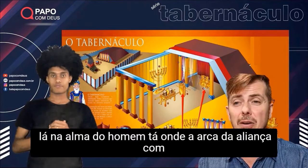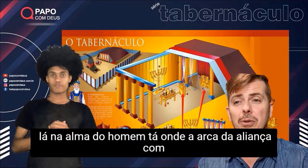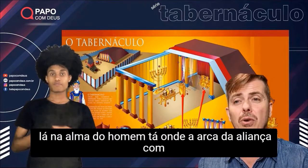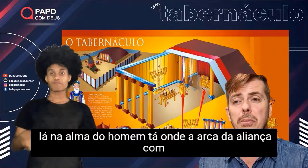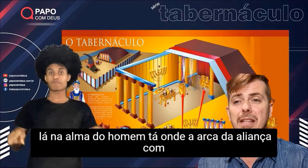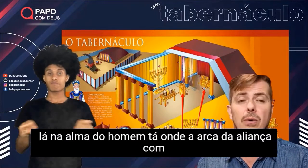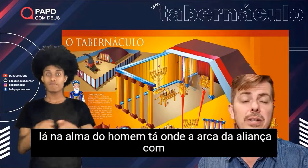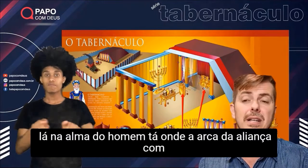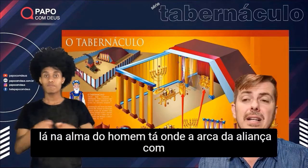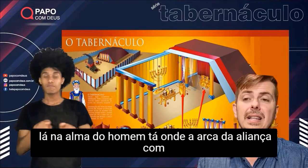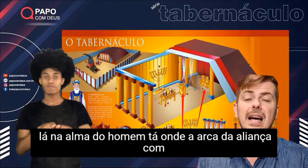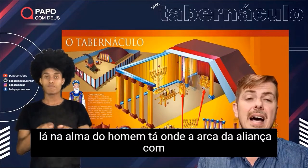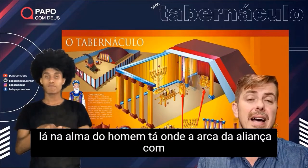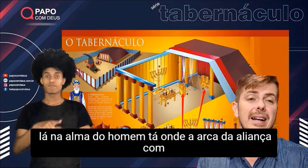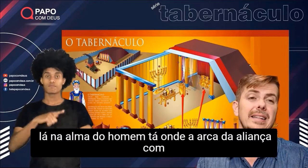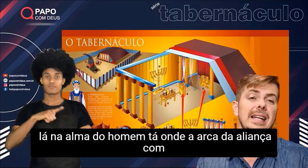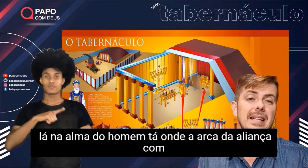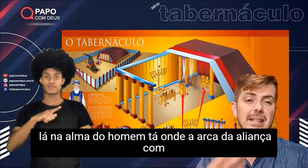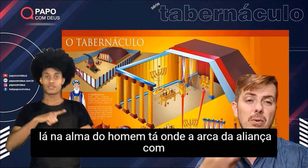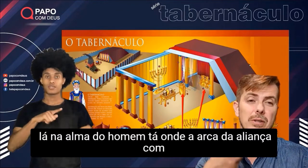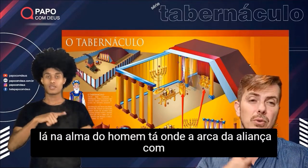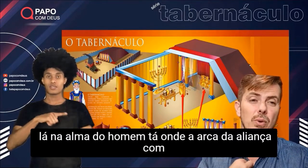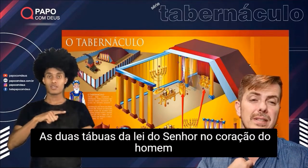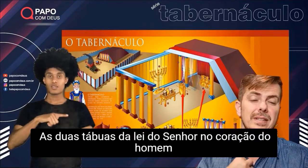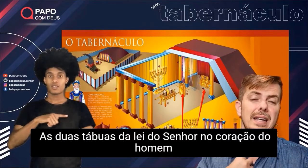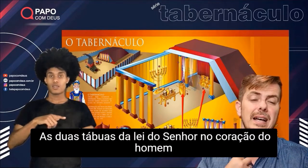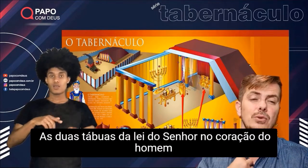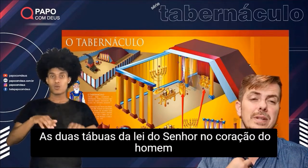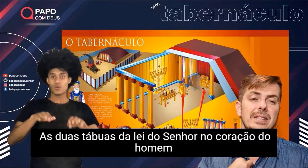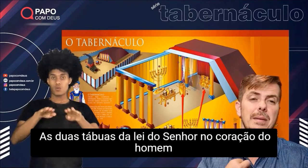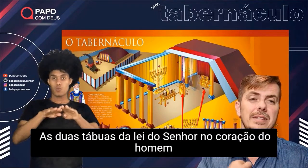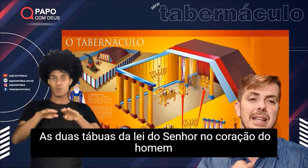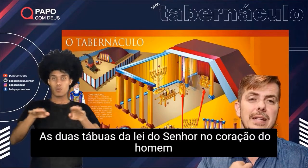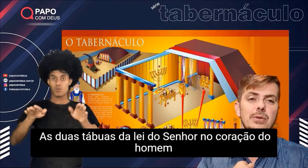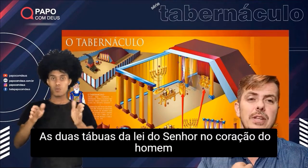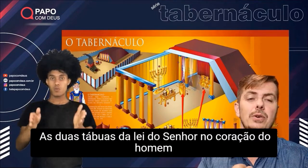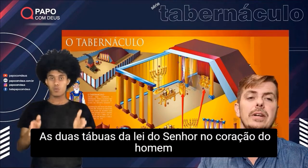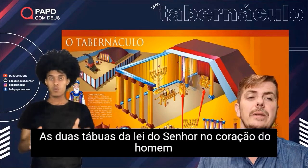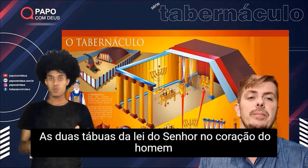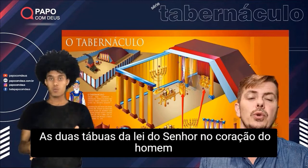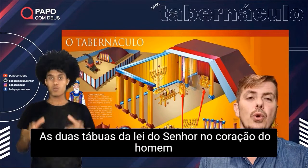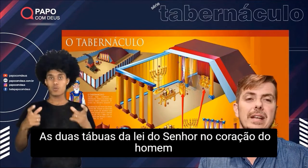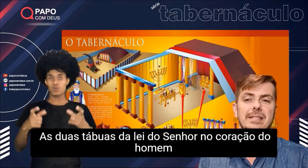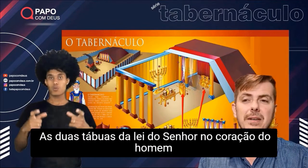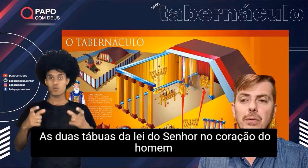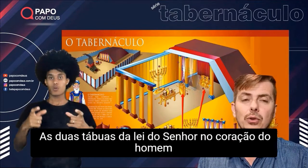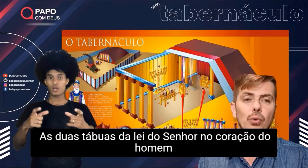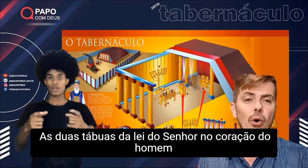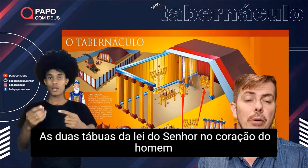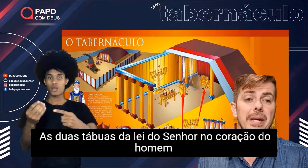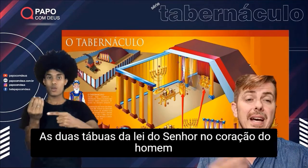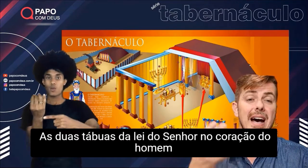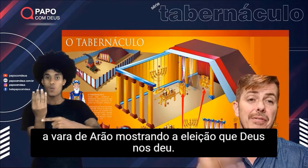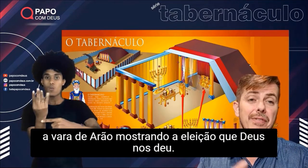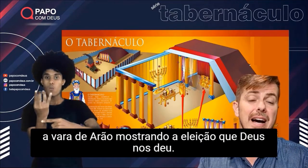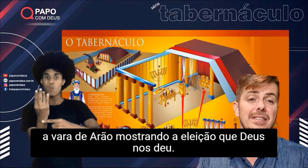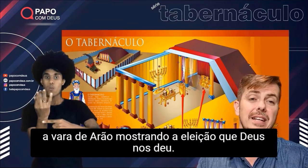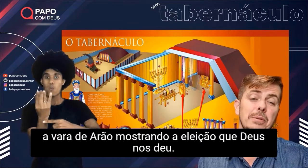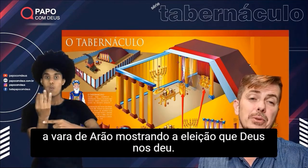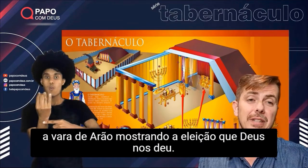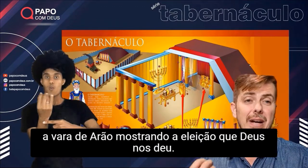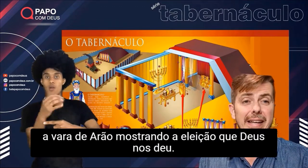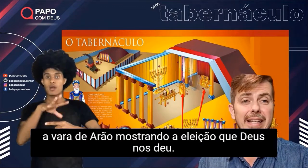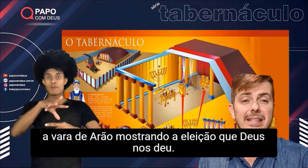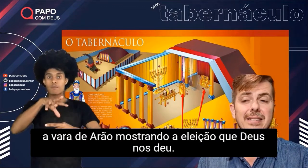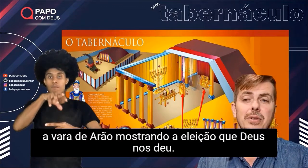homem, lá na alma do homem, está onde? A arca da aliança com as duas tábuas da lei do Senhor no coração do homem. A vara